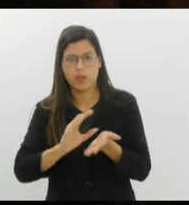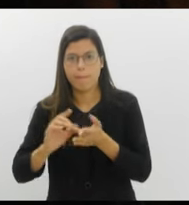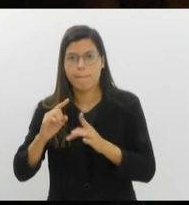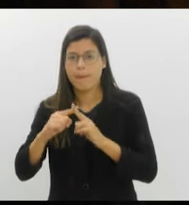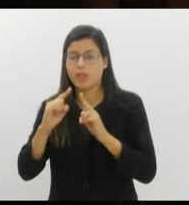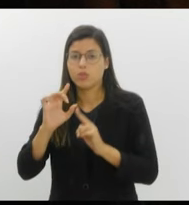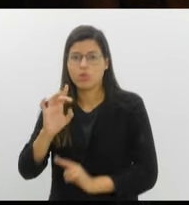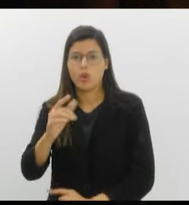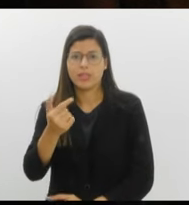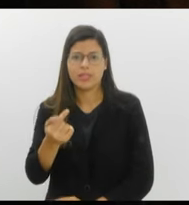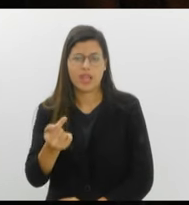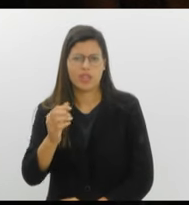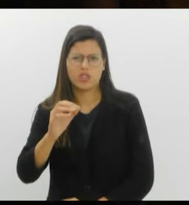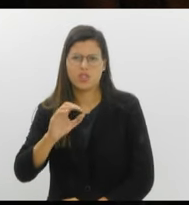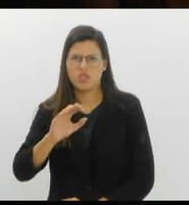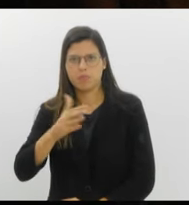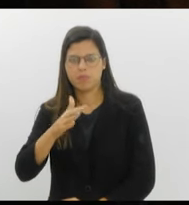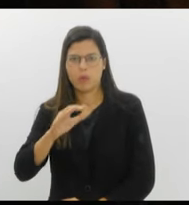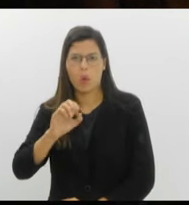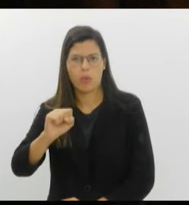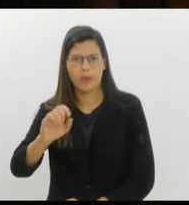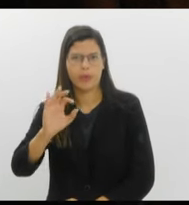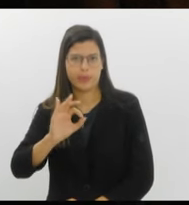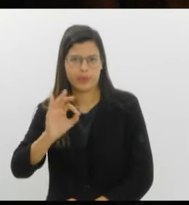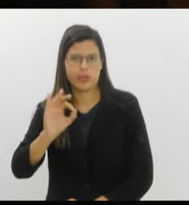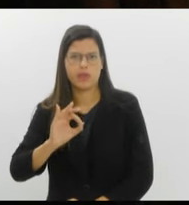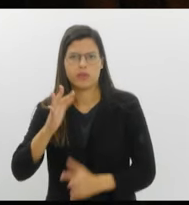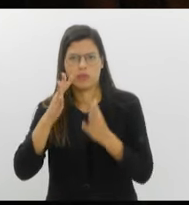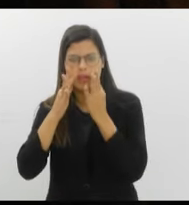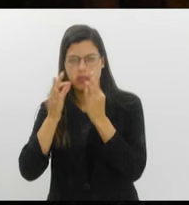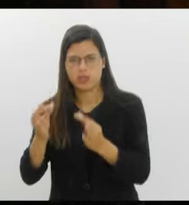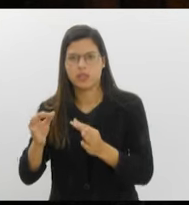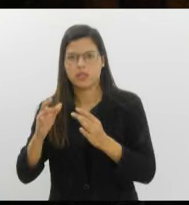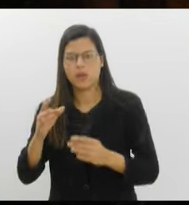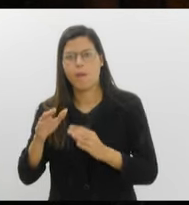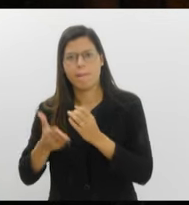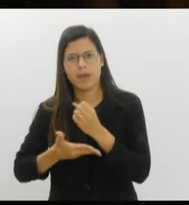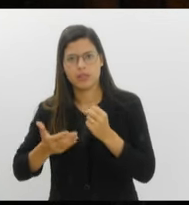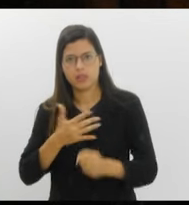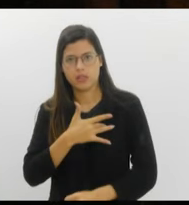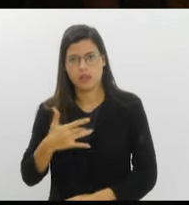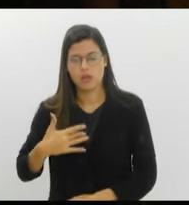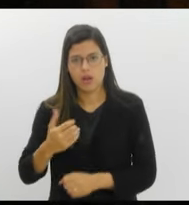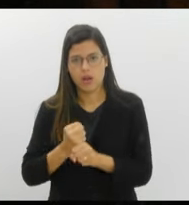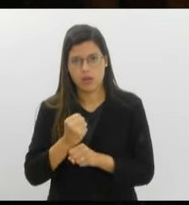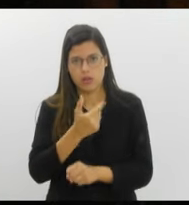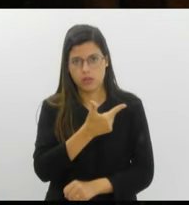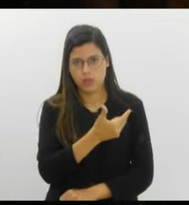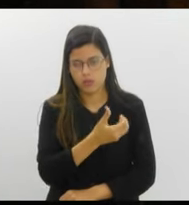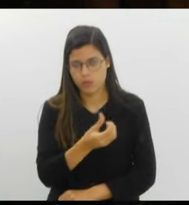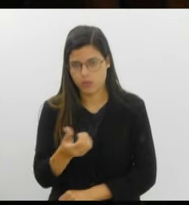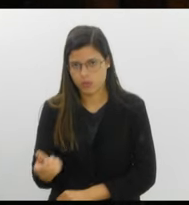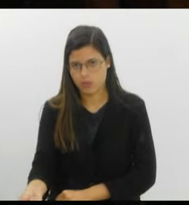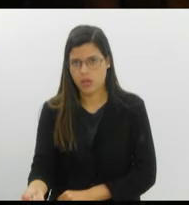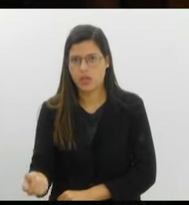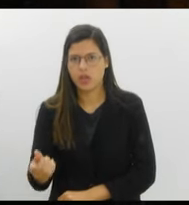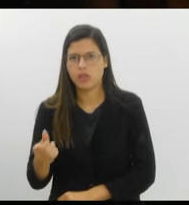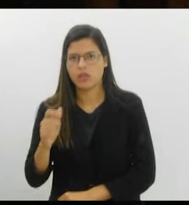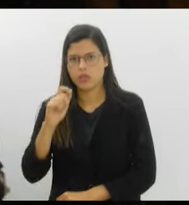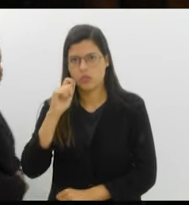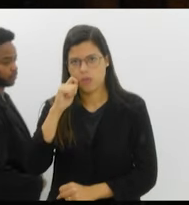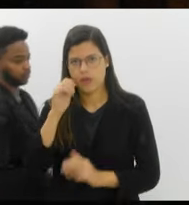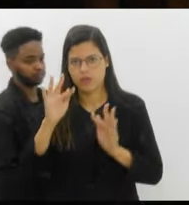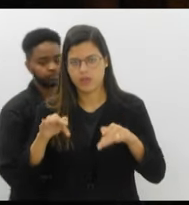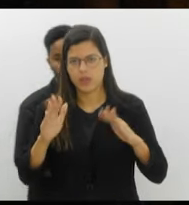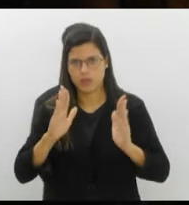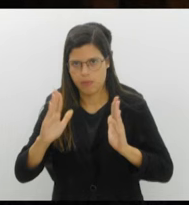de cobertura de atenção básica. Em 2016, quando o prefeito Eduardo Paes termina o seu segundo mandato, a cidade